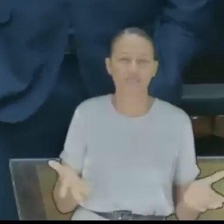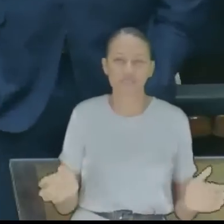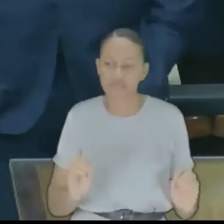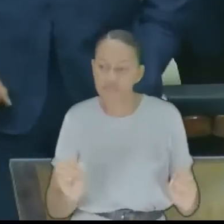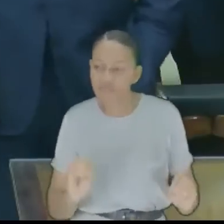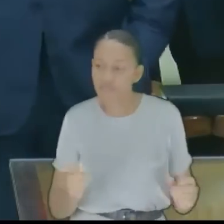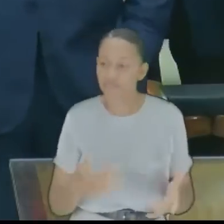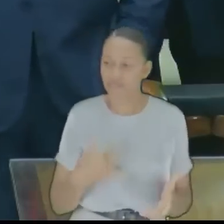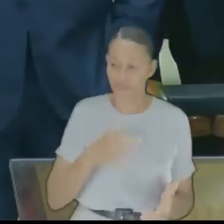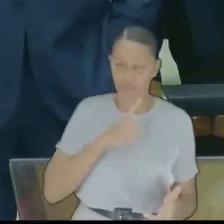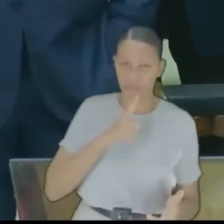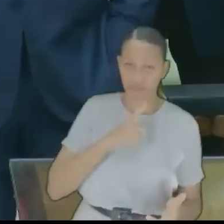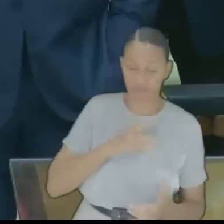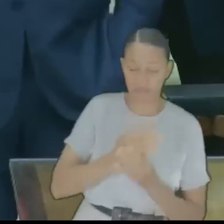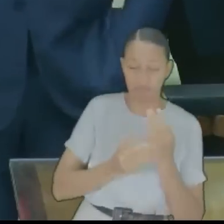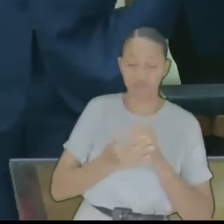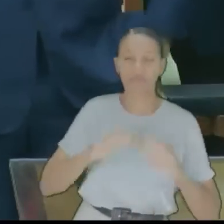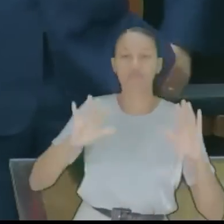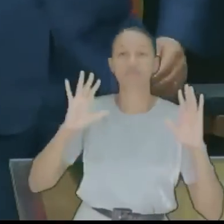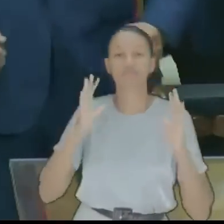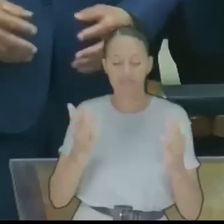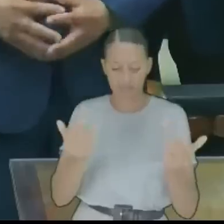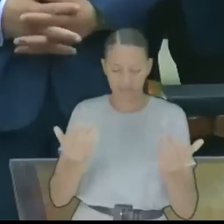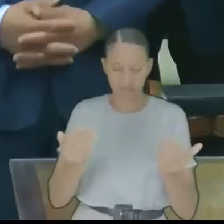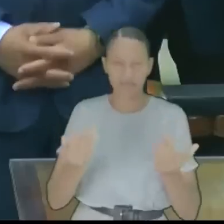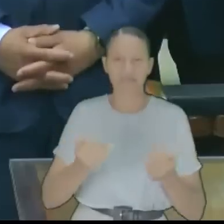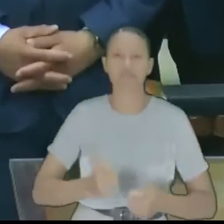Tem alguém? Levante a sua mão e vem aqui à